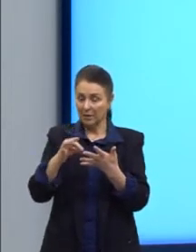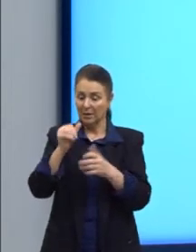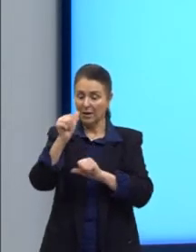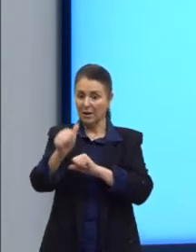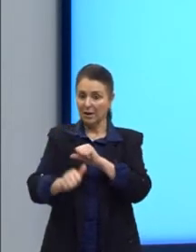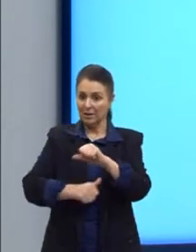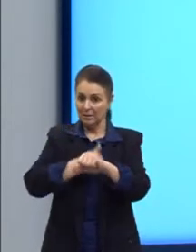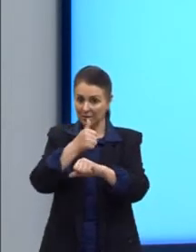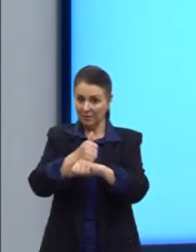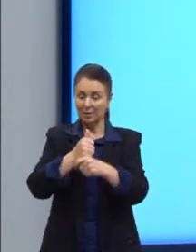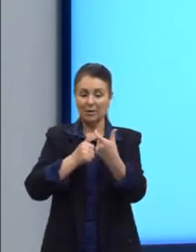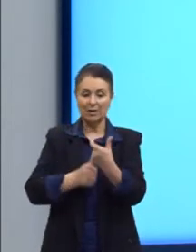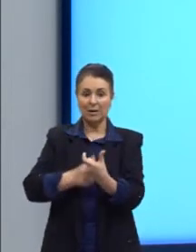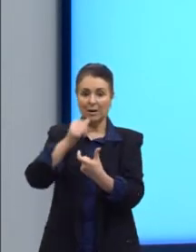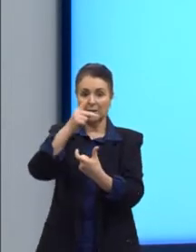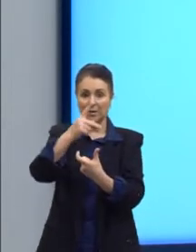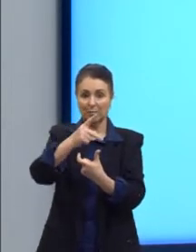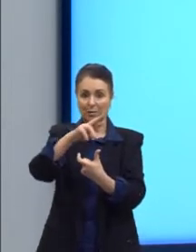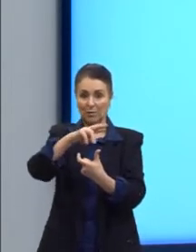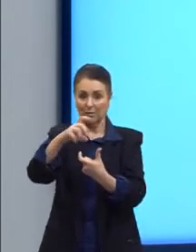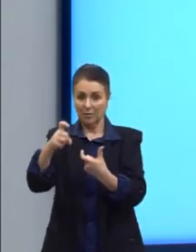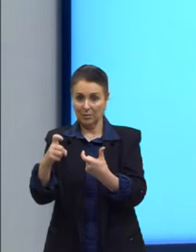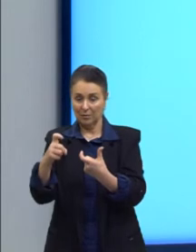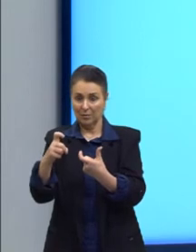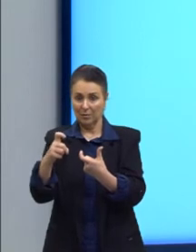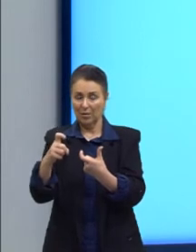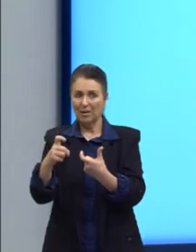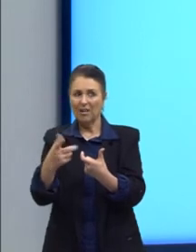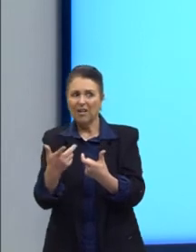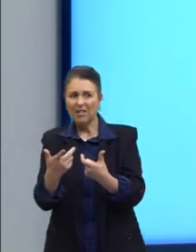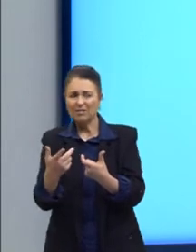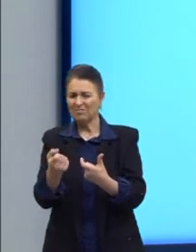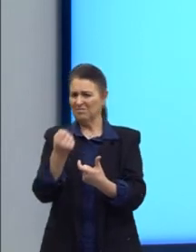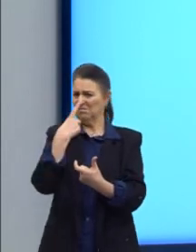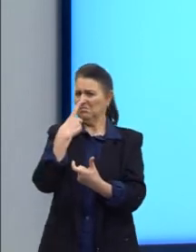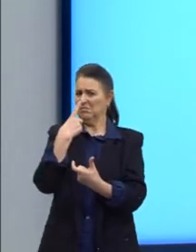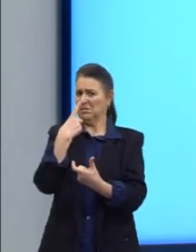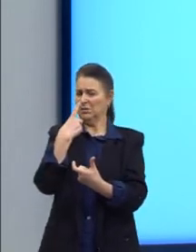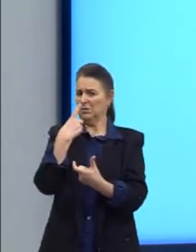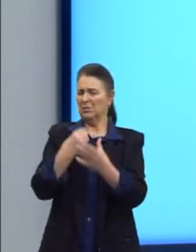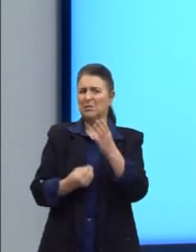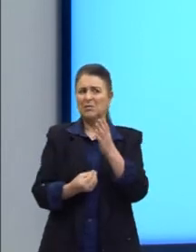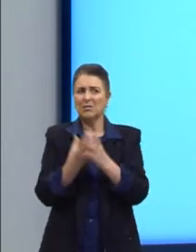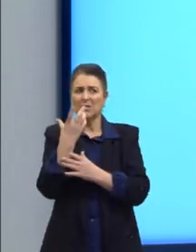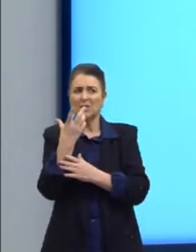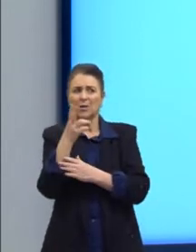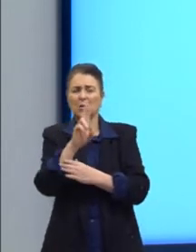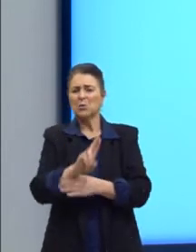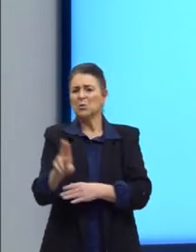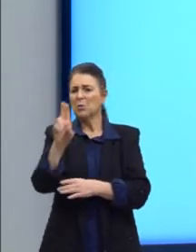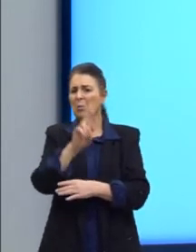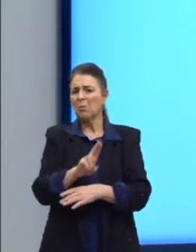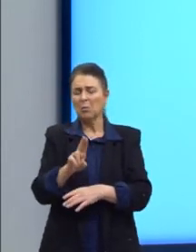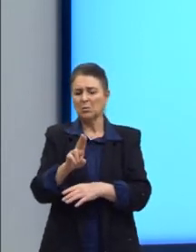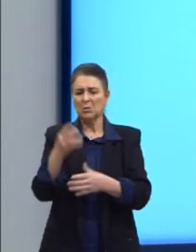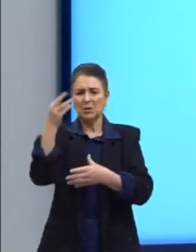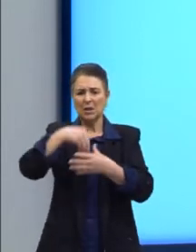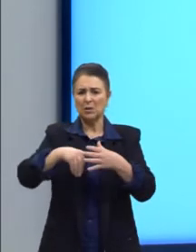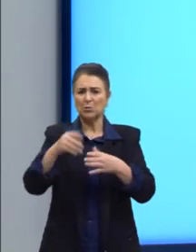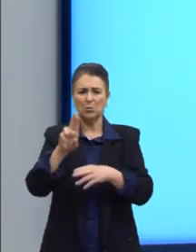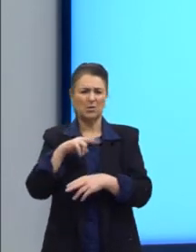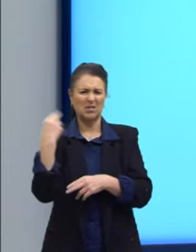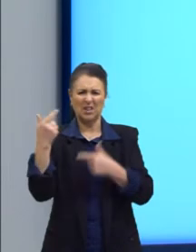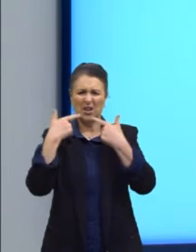essa alteração das os sintomas ela não ia produzir nenhum estranhamento né Se a gente fosse pensar não uso comum da nossa linguagem